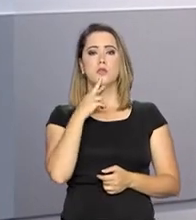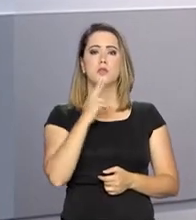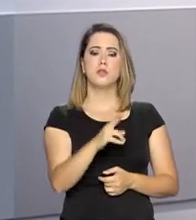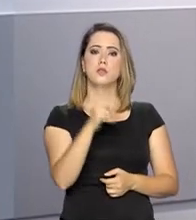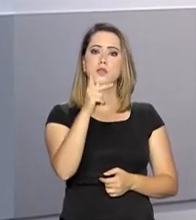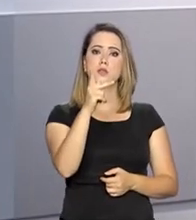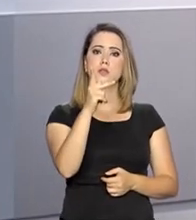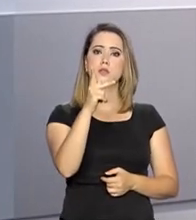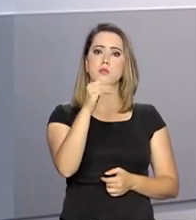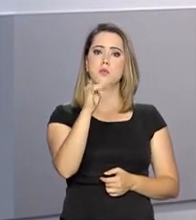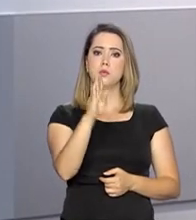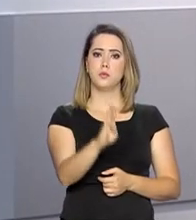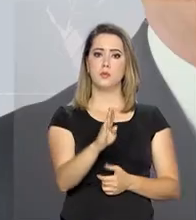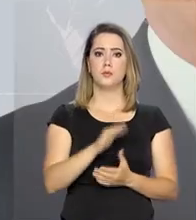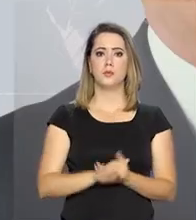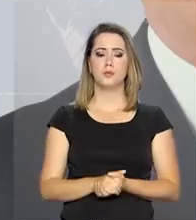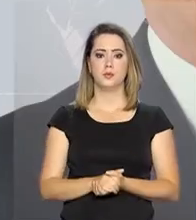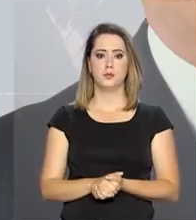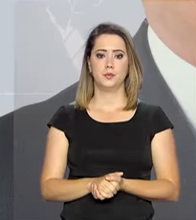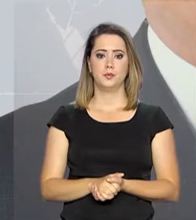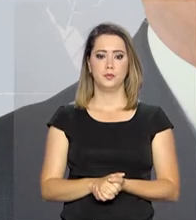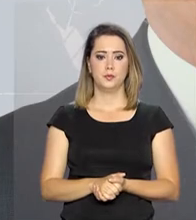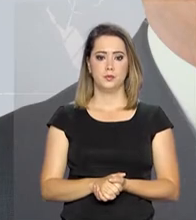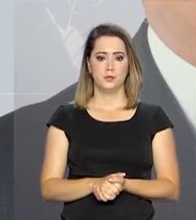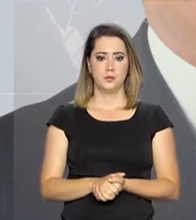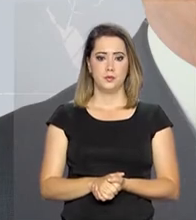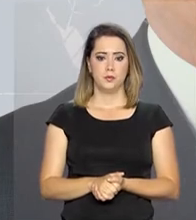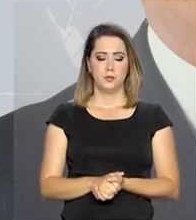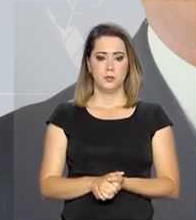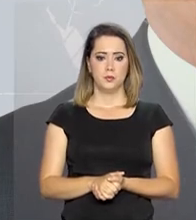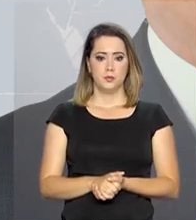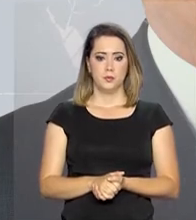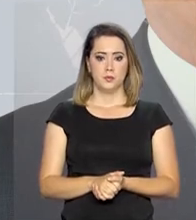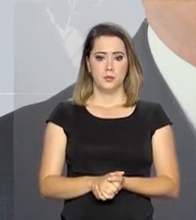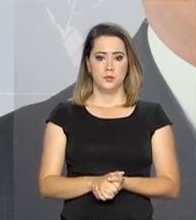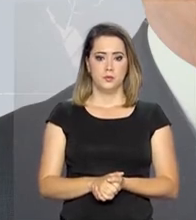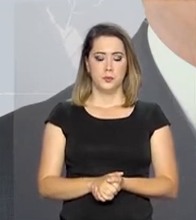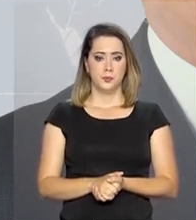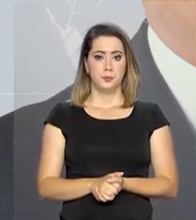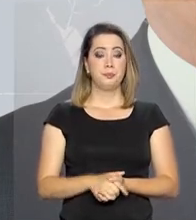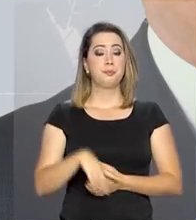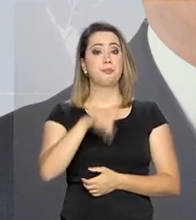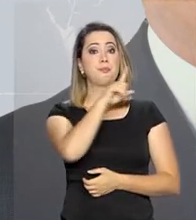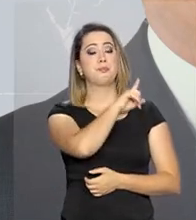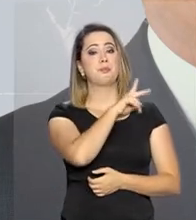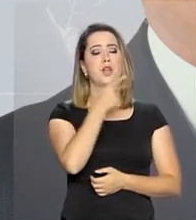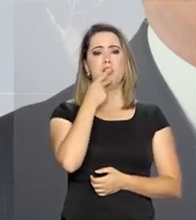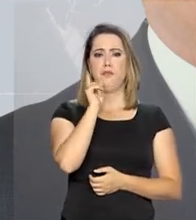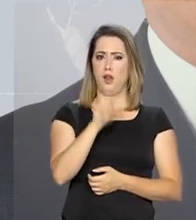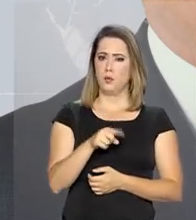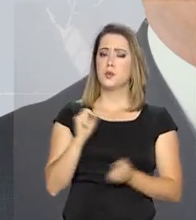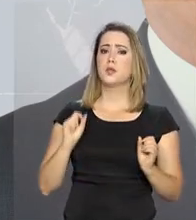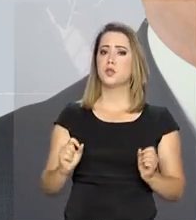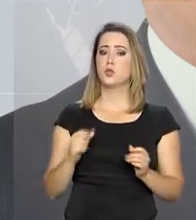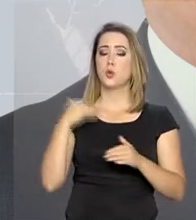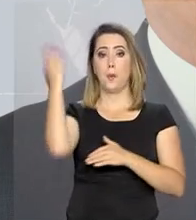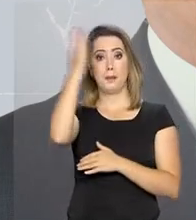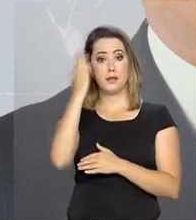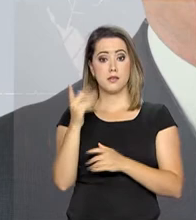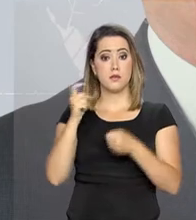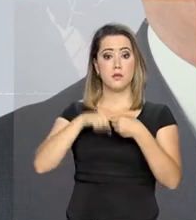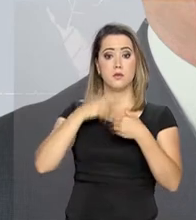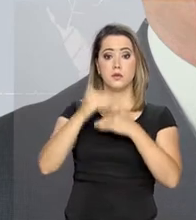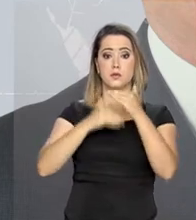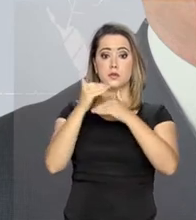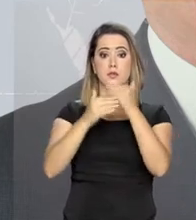do pib o brasil está crescendo está se recuperando ou seja os 120